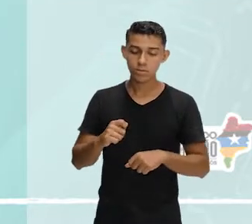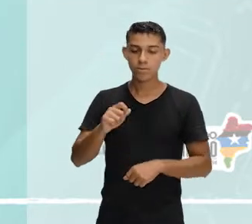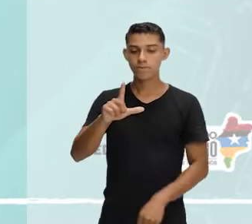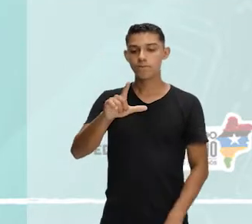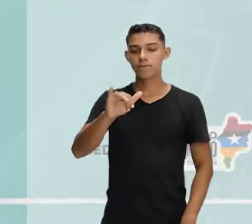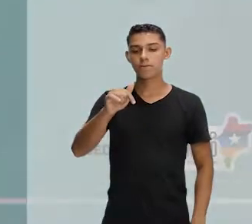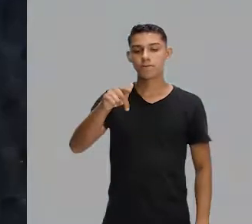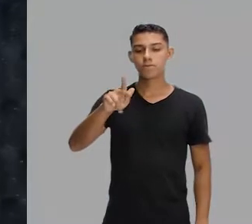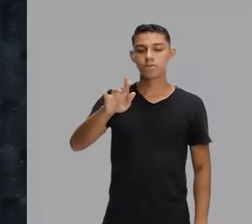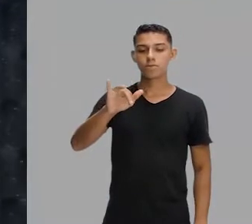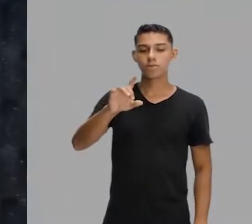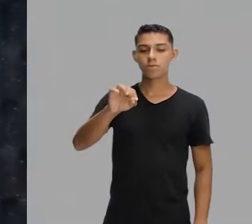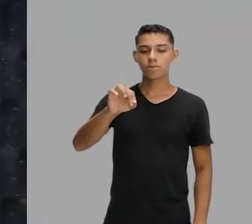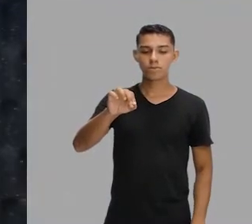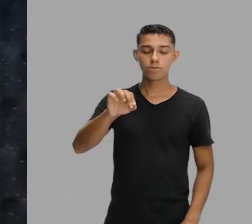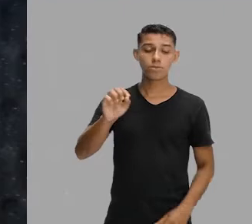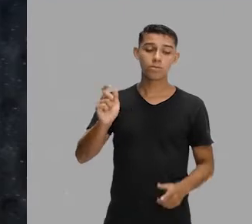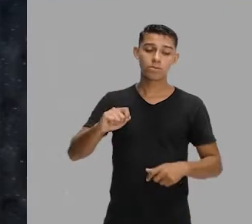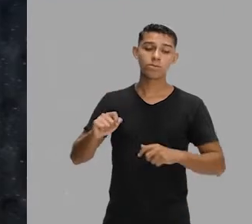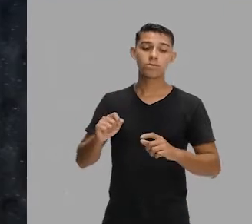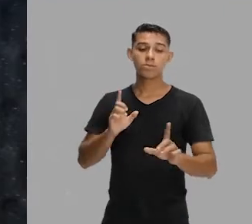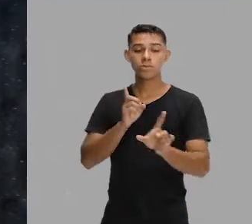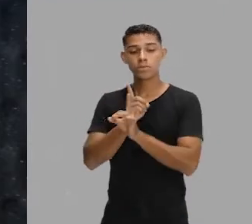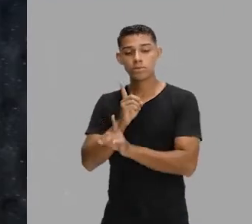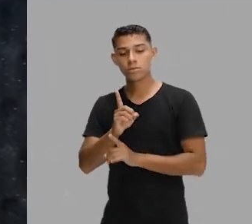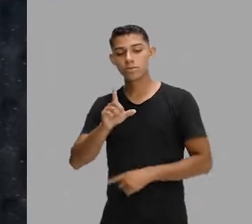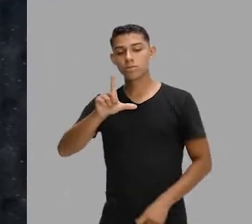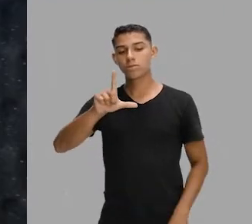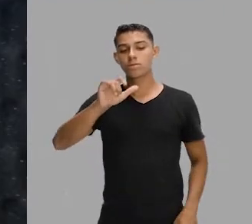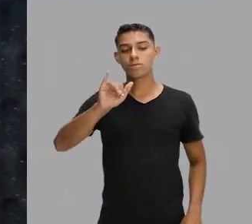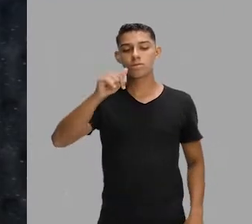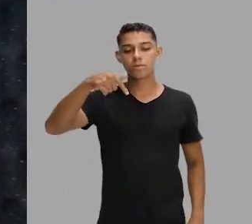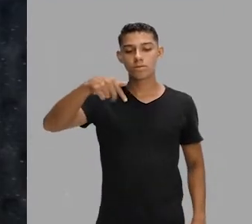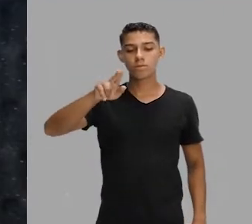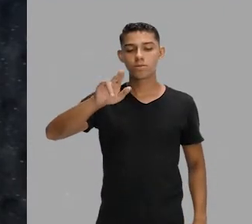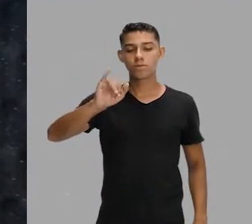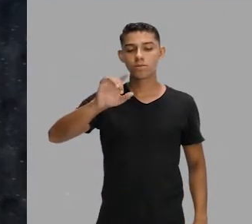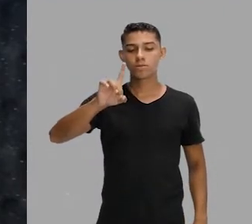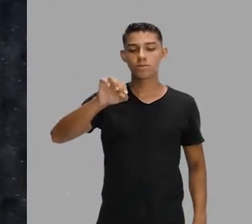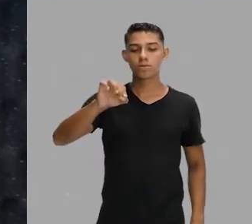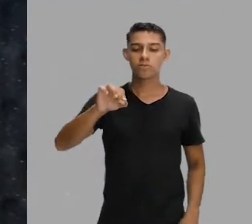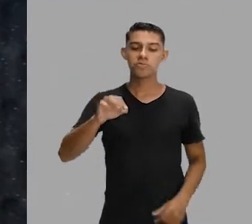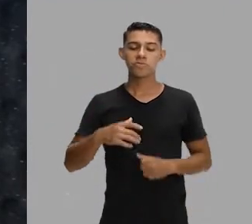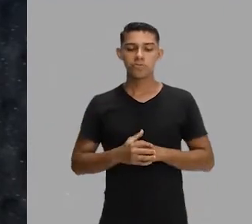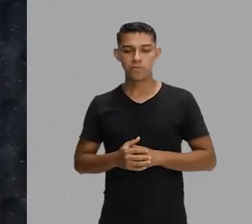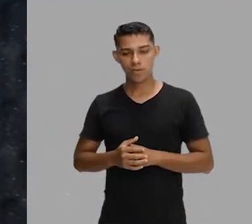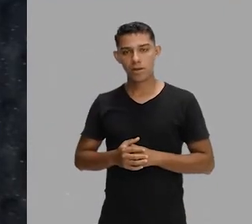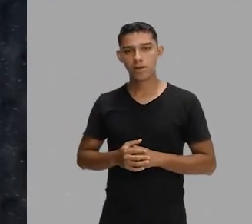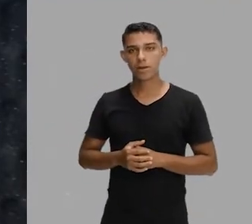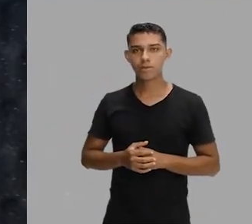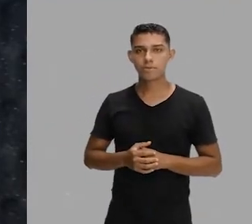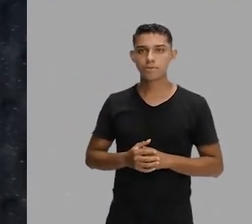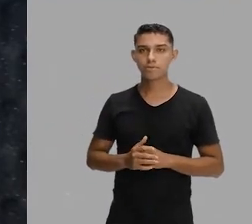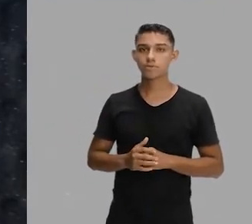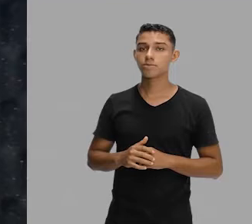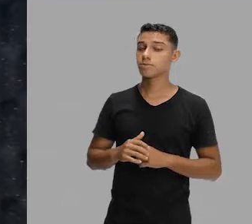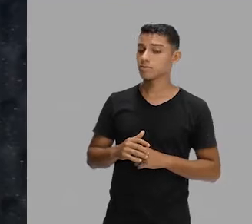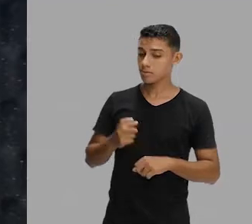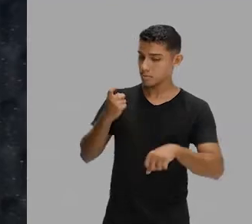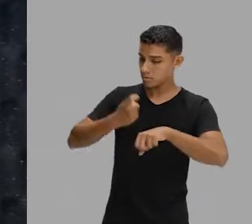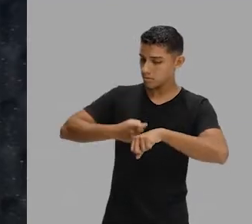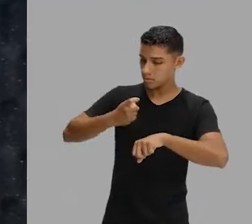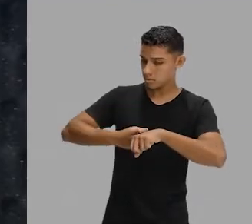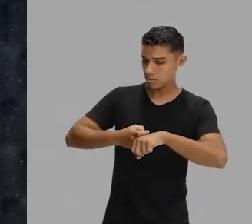líquido. Na temperatura ambiente, o mercúrio ele encontra-se no estado líquido. É a única exceção. No estado sólido,